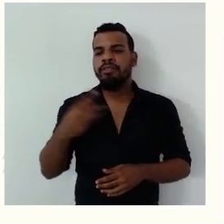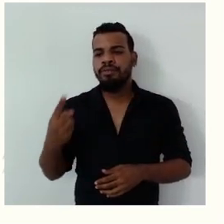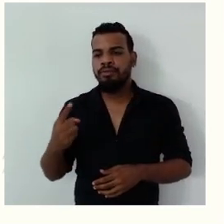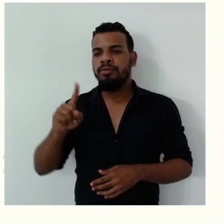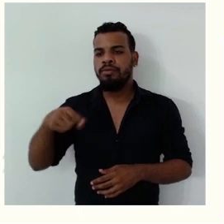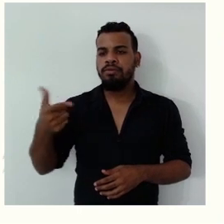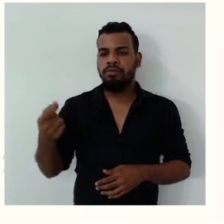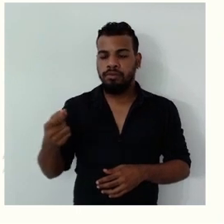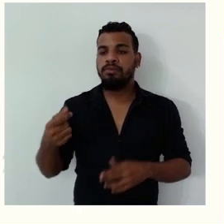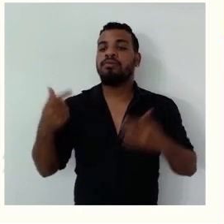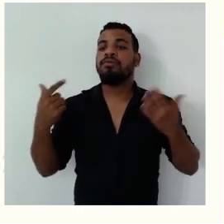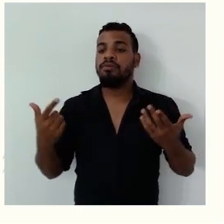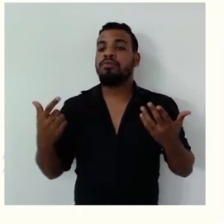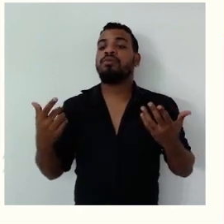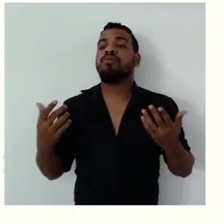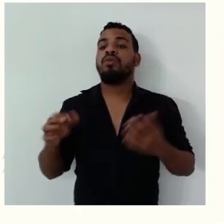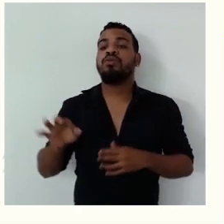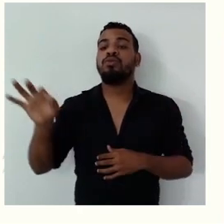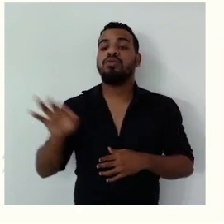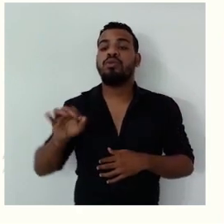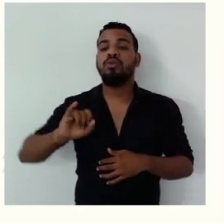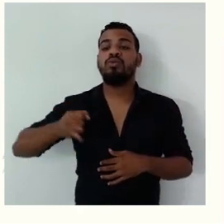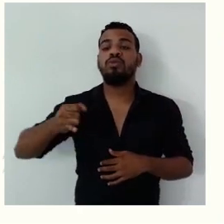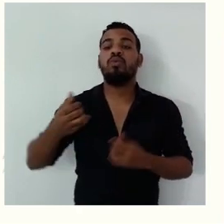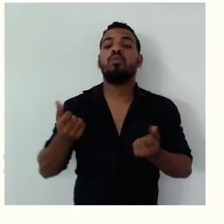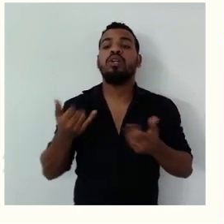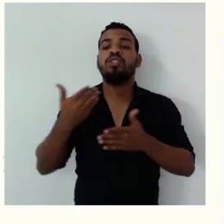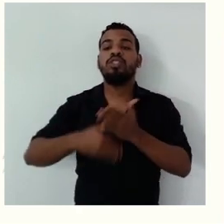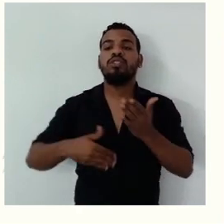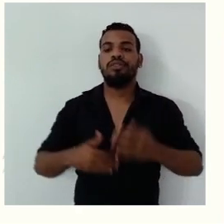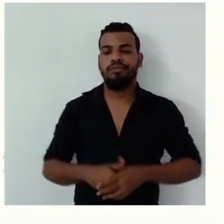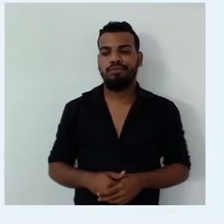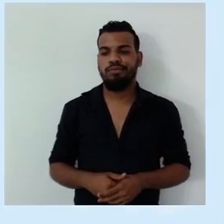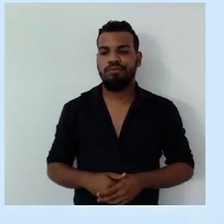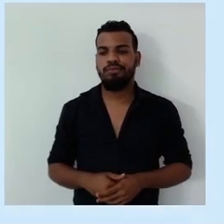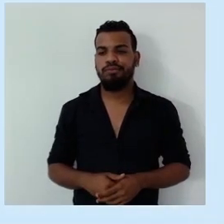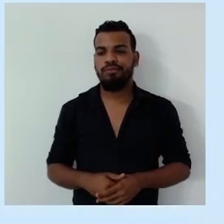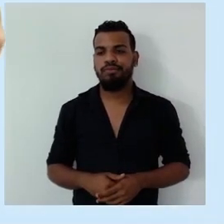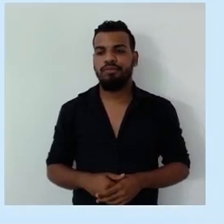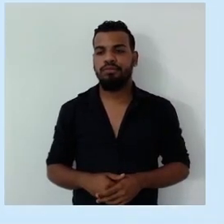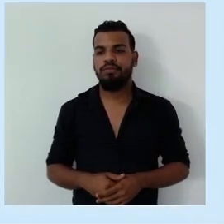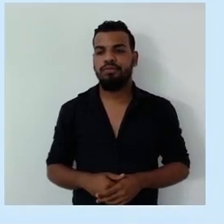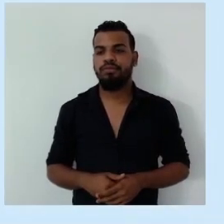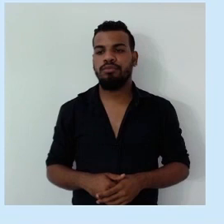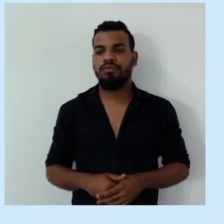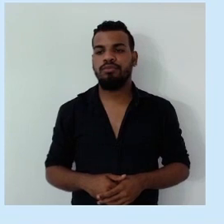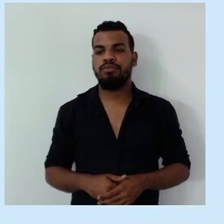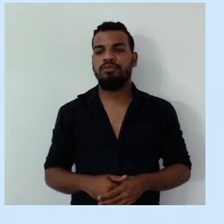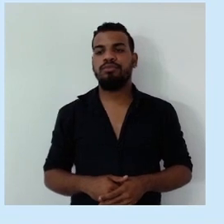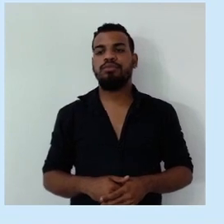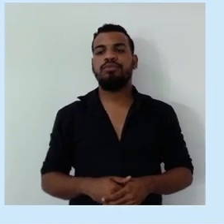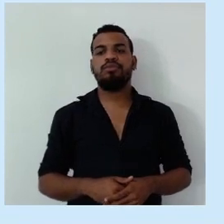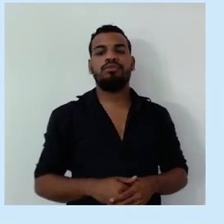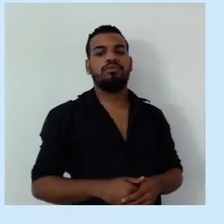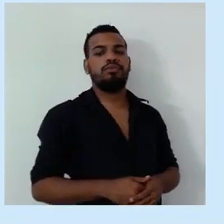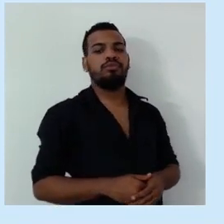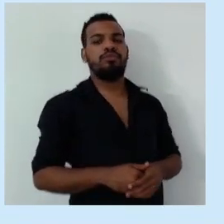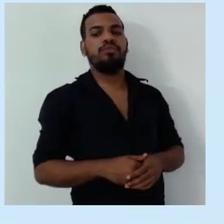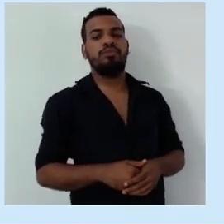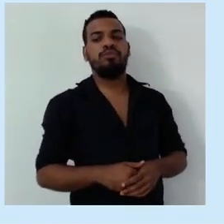331,20, determina a taxa de juros utilizada no desconto. Então é o seguinte, nessa questão, ele não